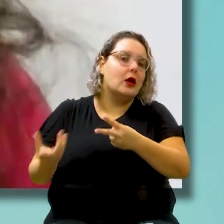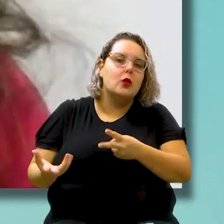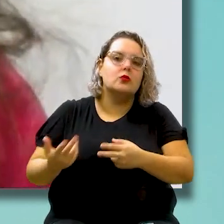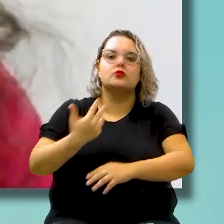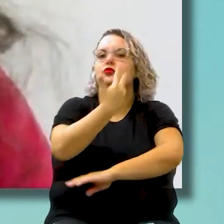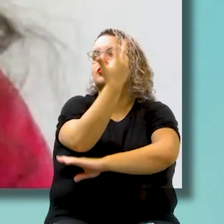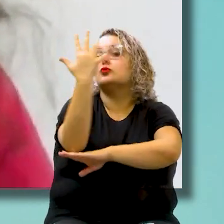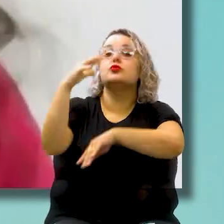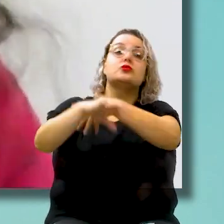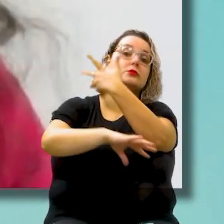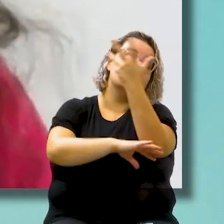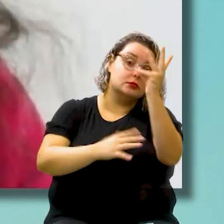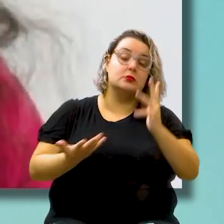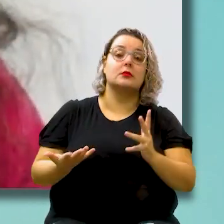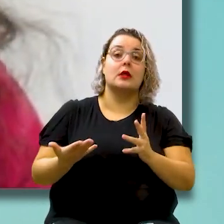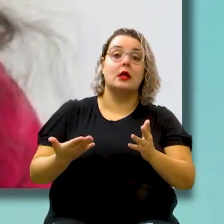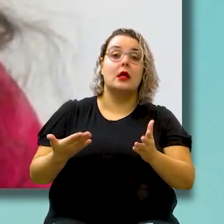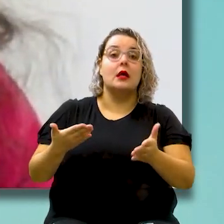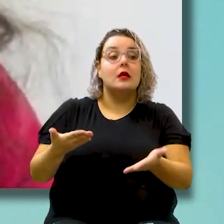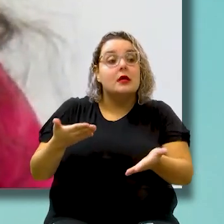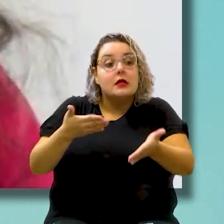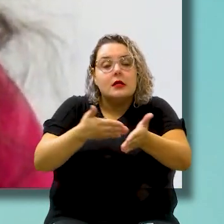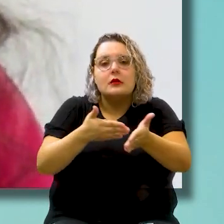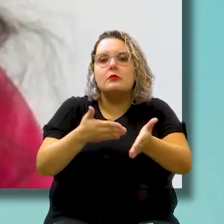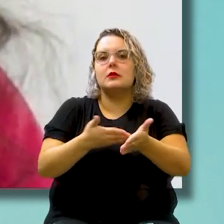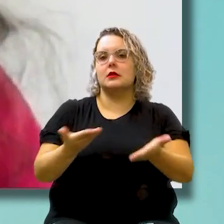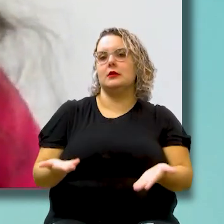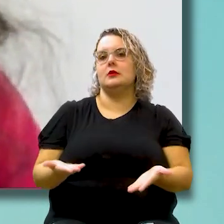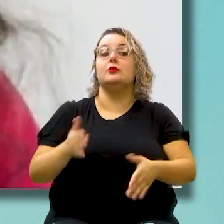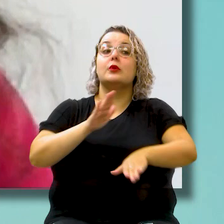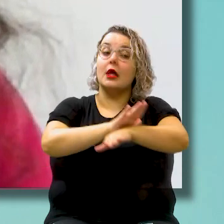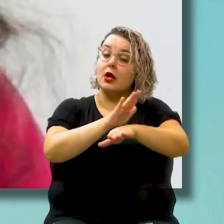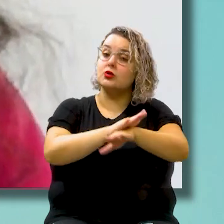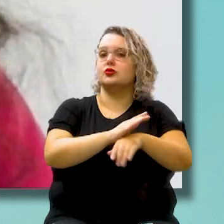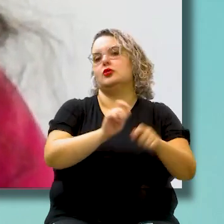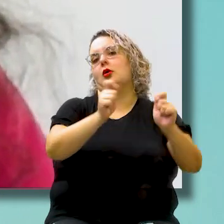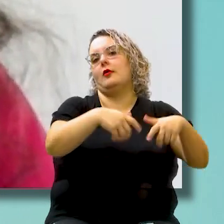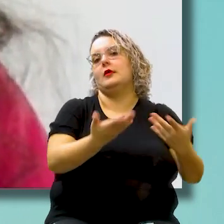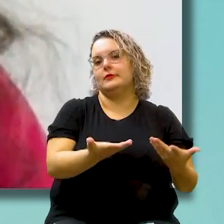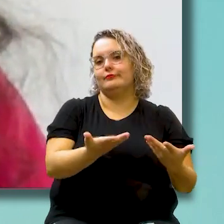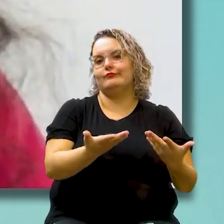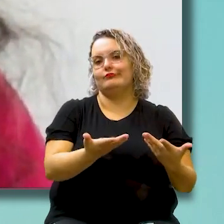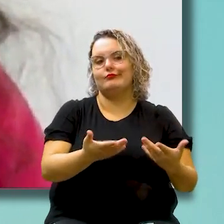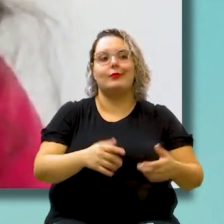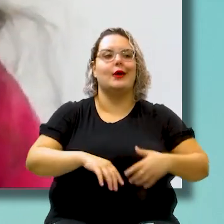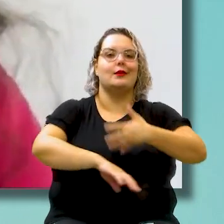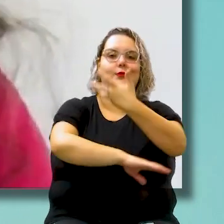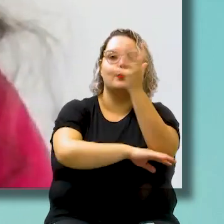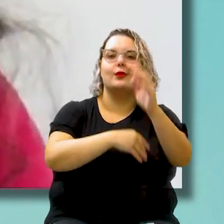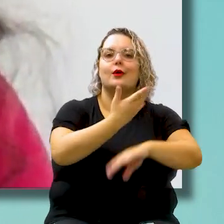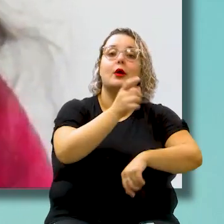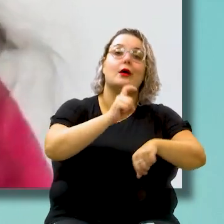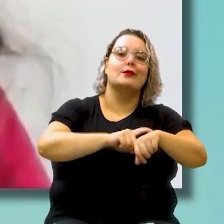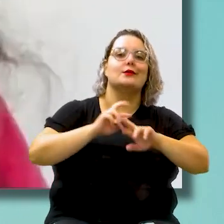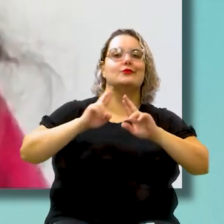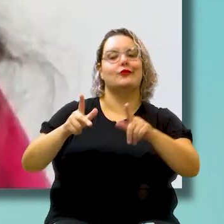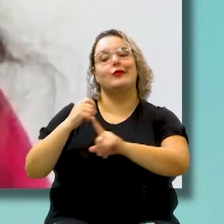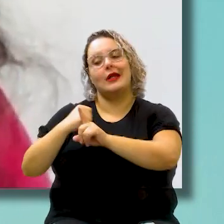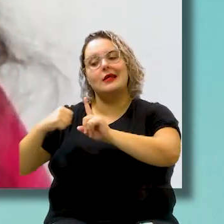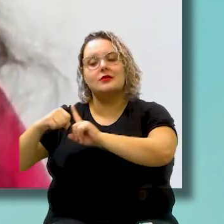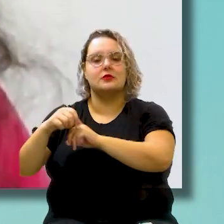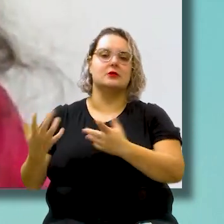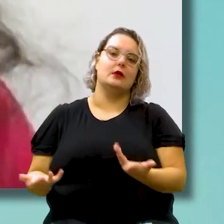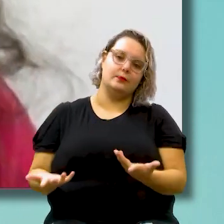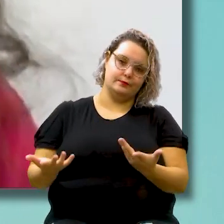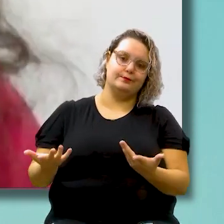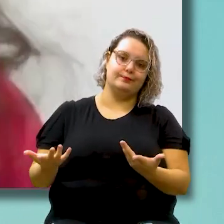da natureza, imitando o que ela já faz. A natureza faz com grande eficiência isso, só que a gente está, o tempo da natureza é diferente do tempo